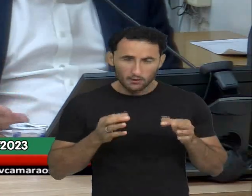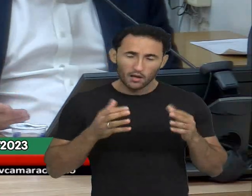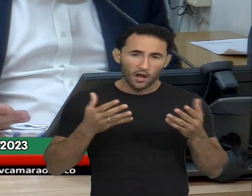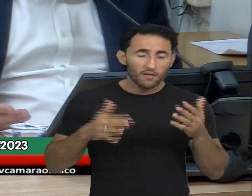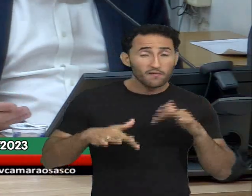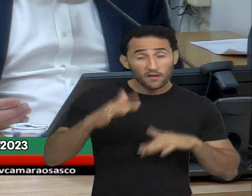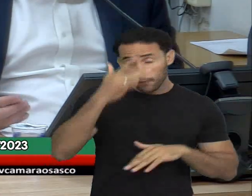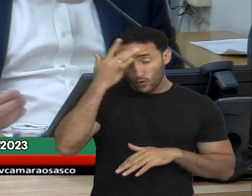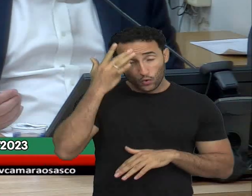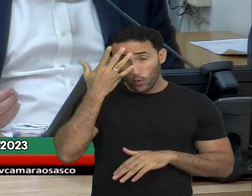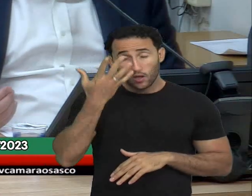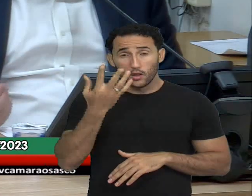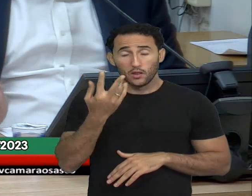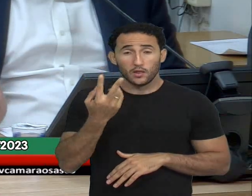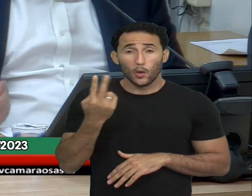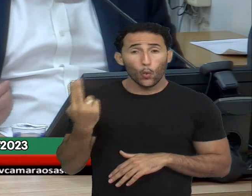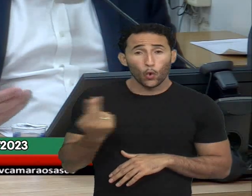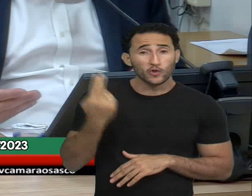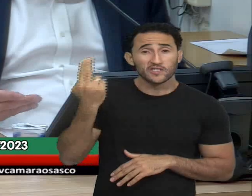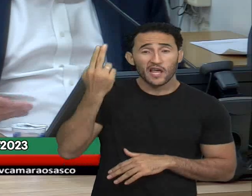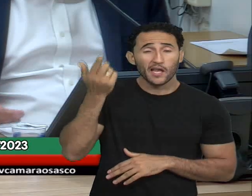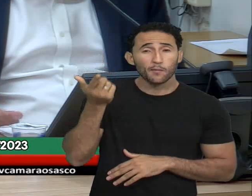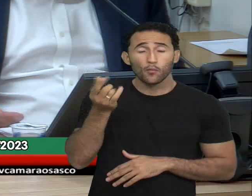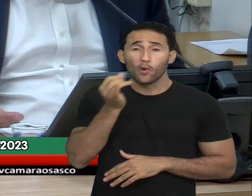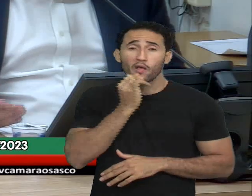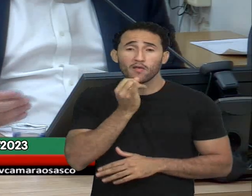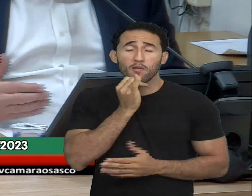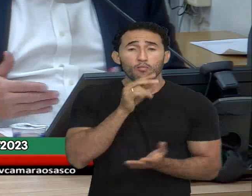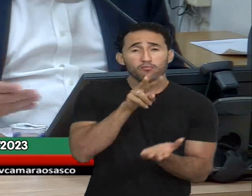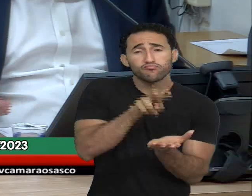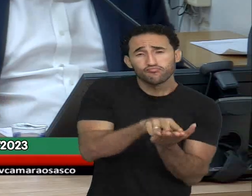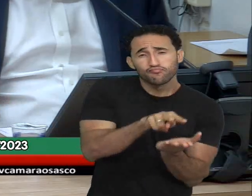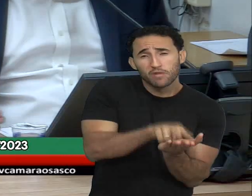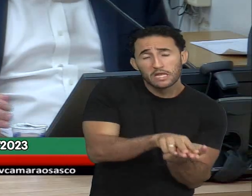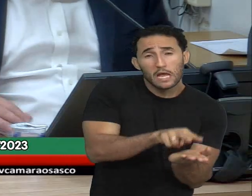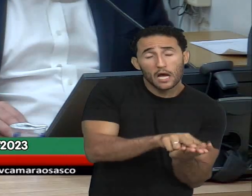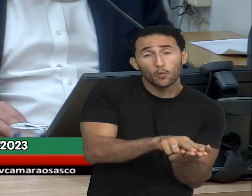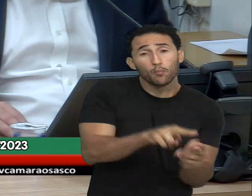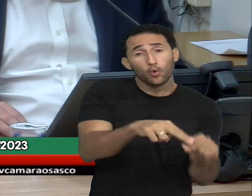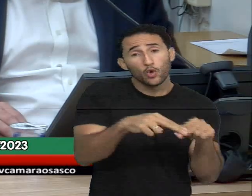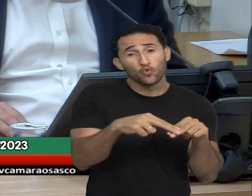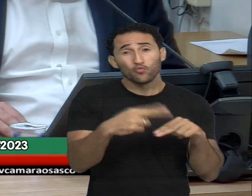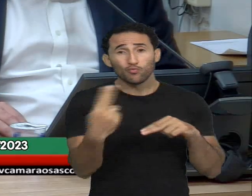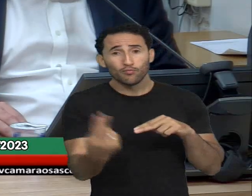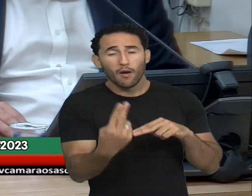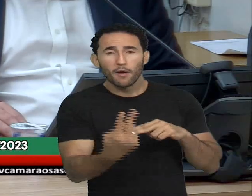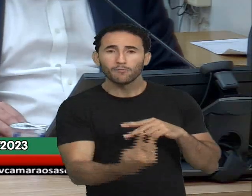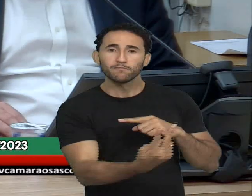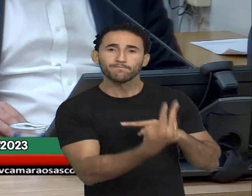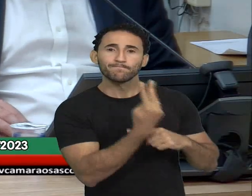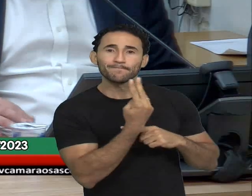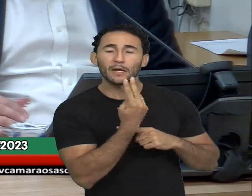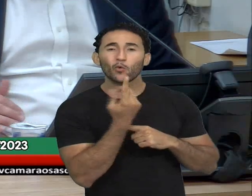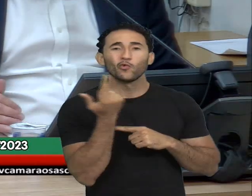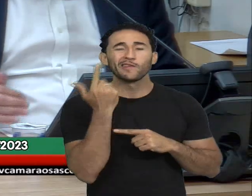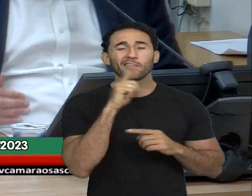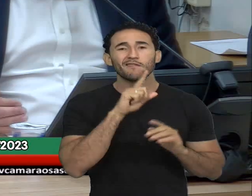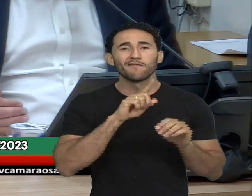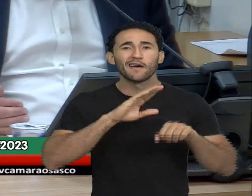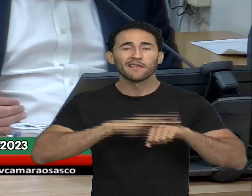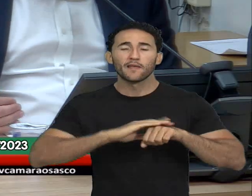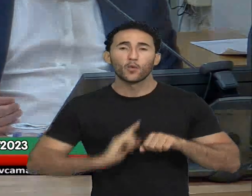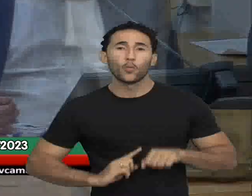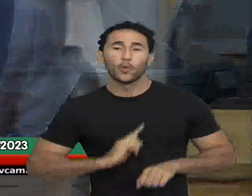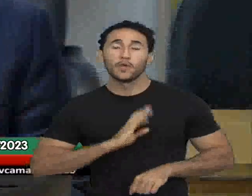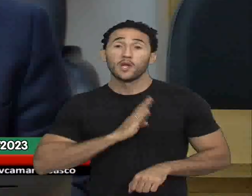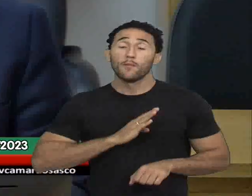posição deitada, que não conseguem colaborar com o exame por vários motivos, que naquele momento